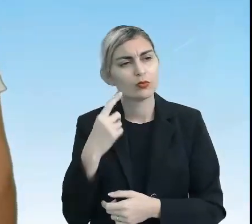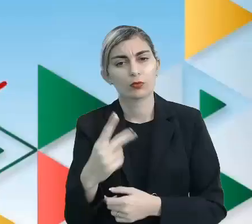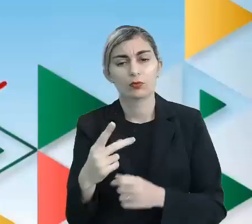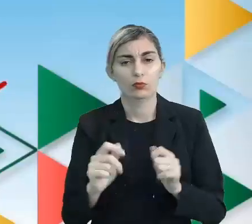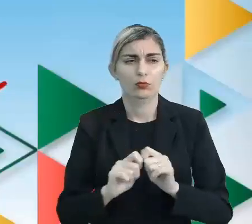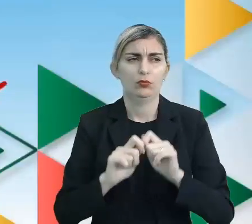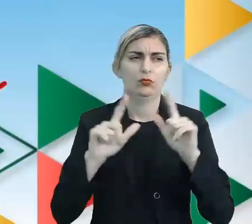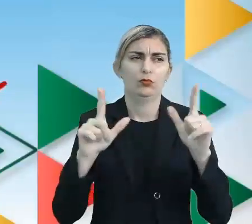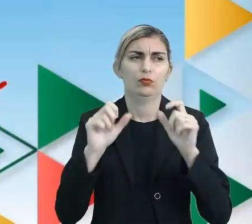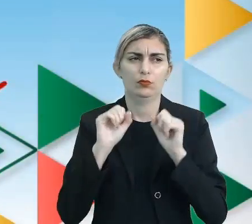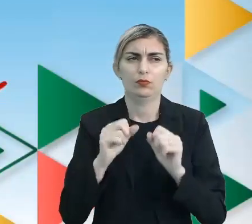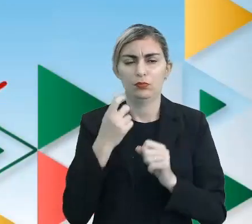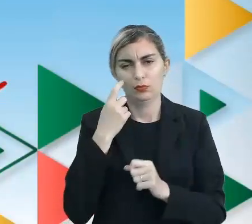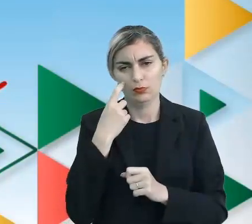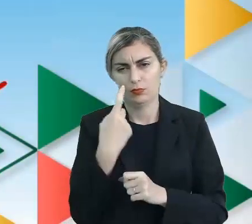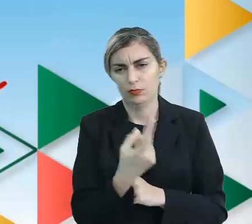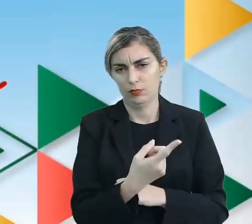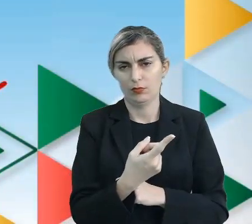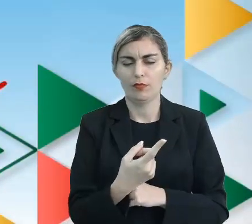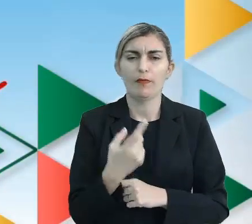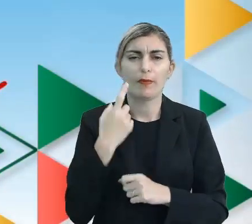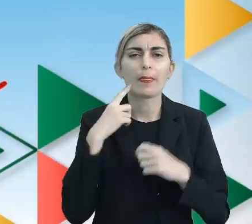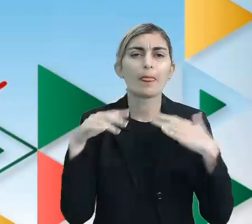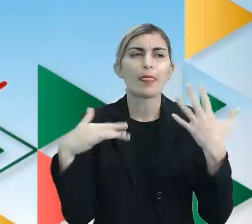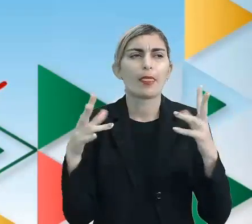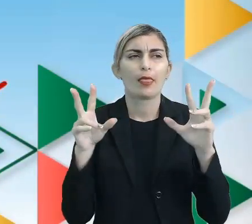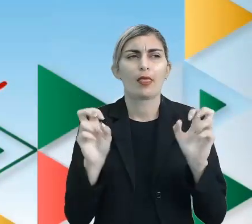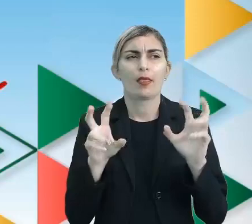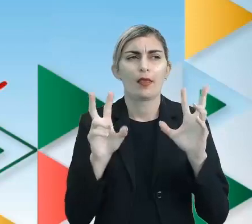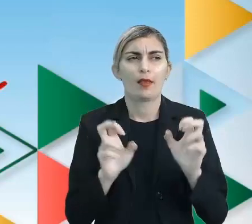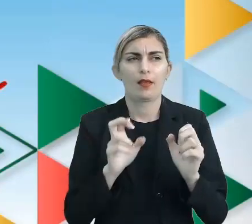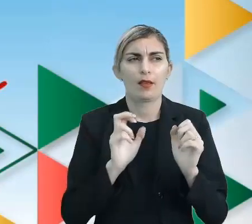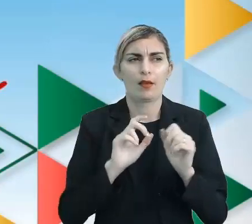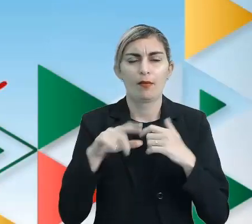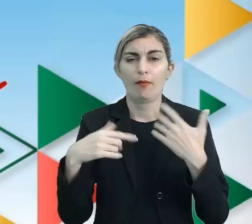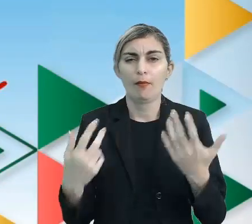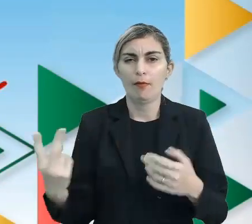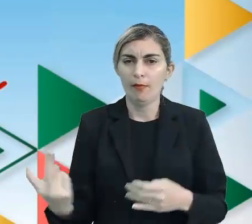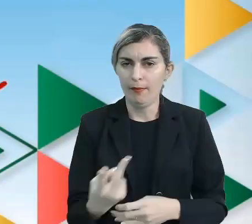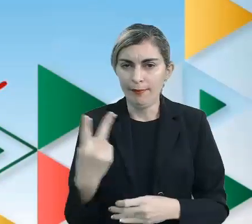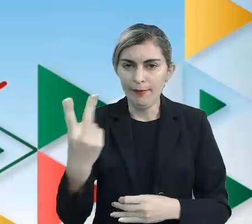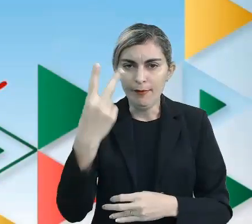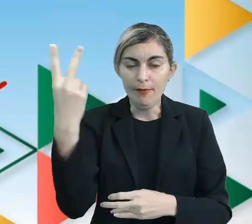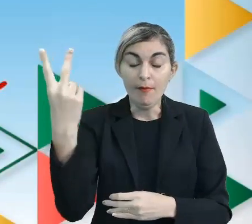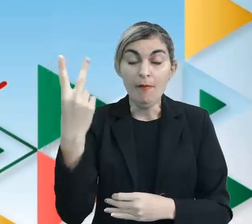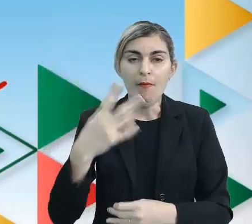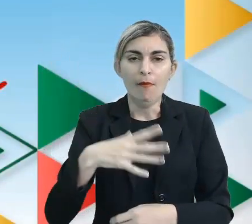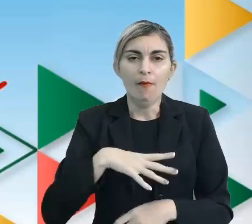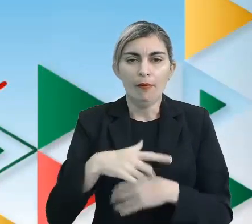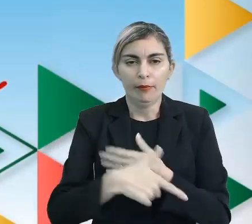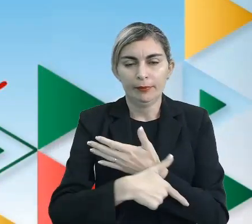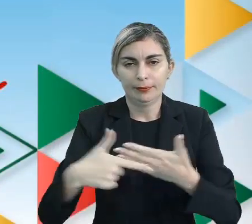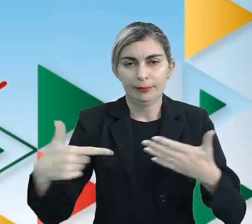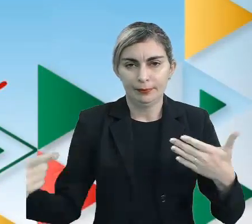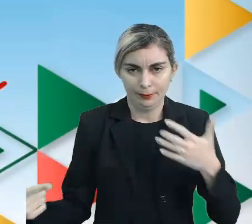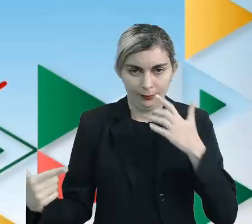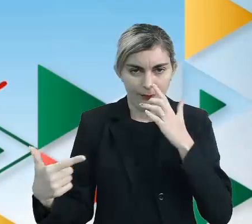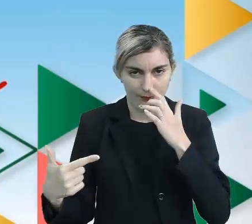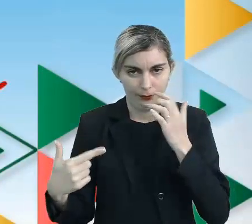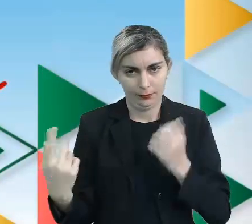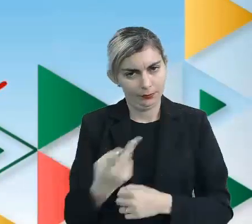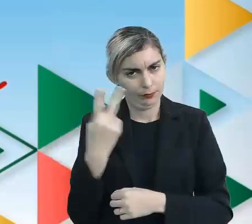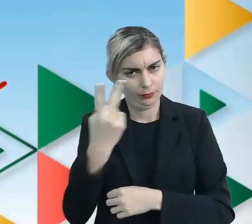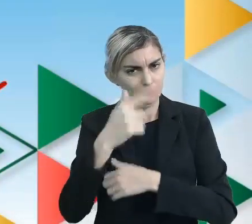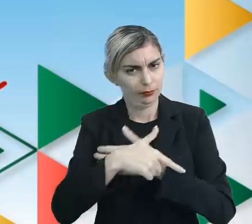tela, podemos ver, professor, qual é o tema? Hoje nós vamos falar, pessoal, sobre valor e moral, né? São os